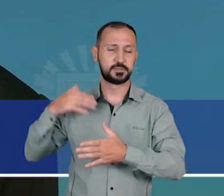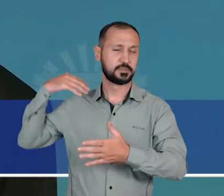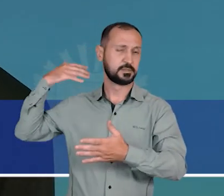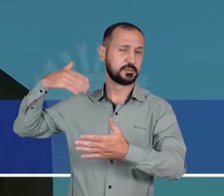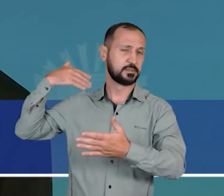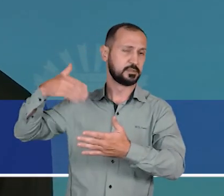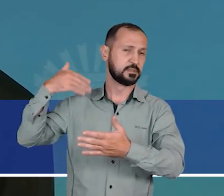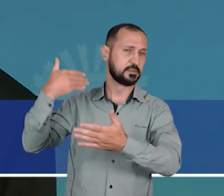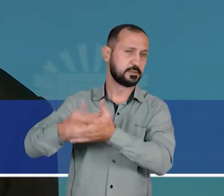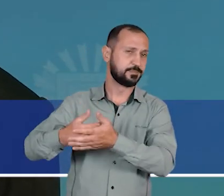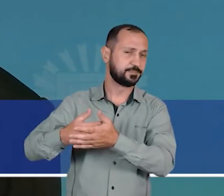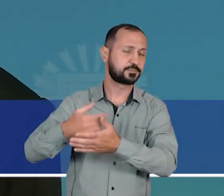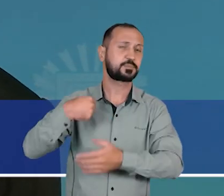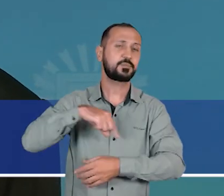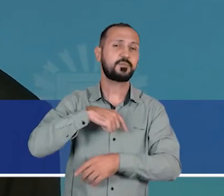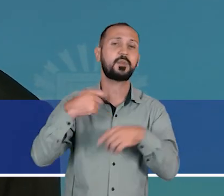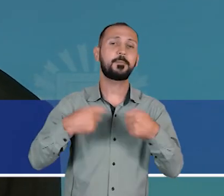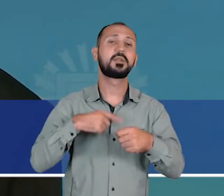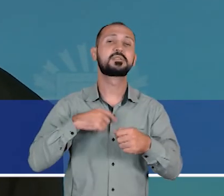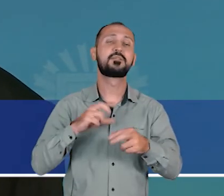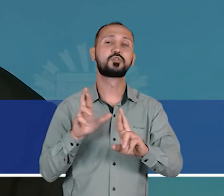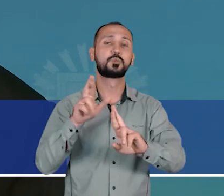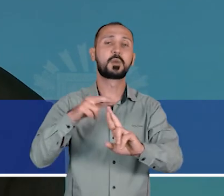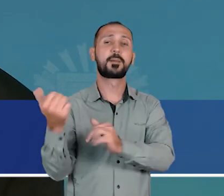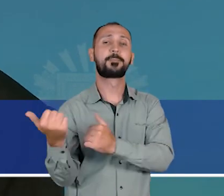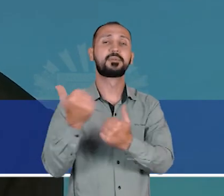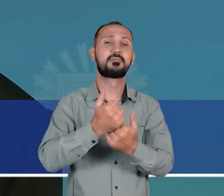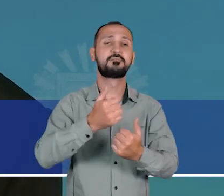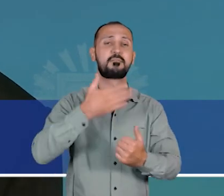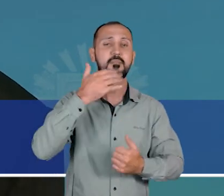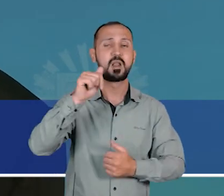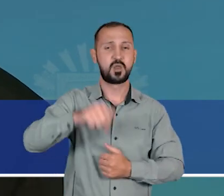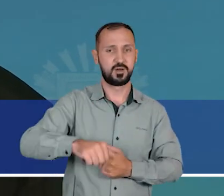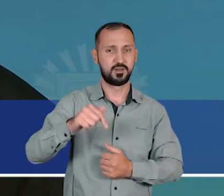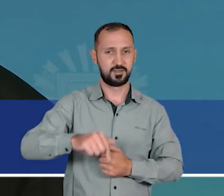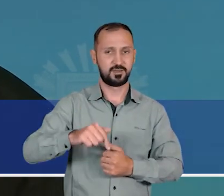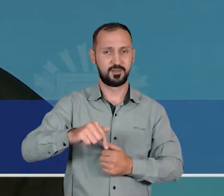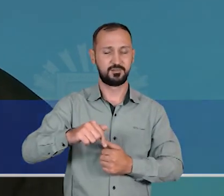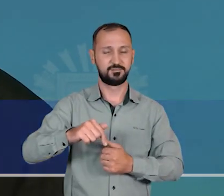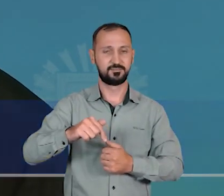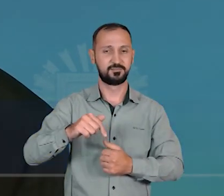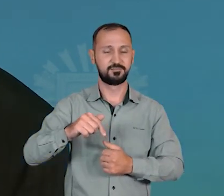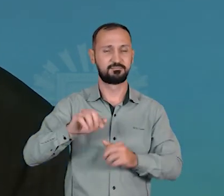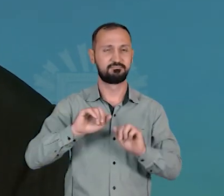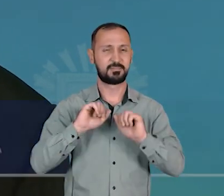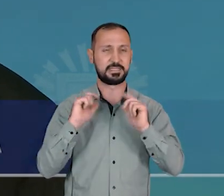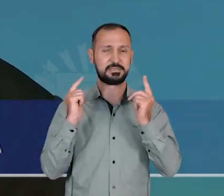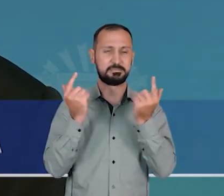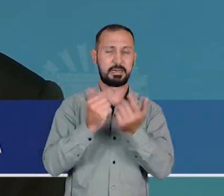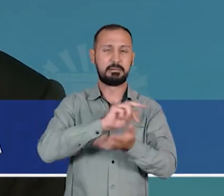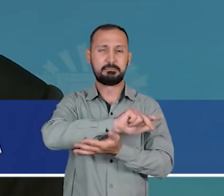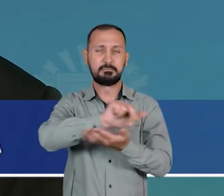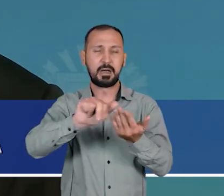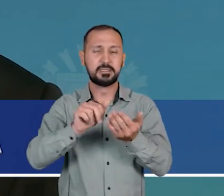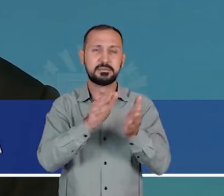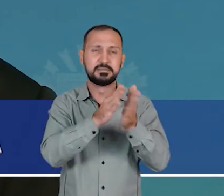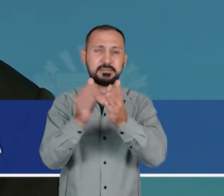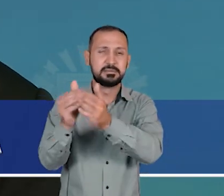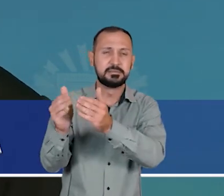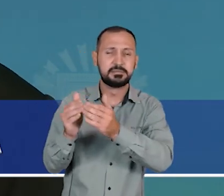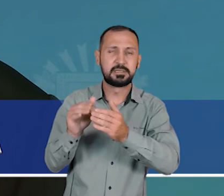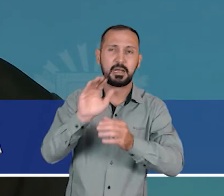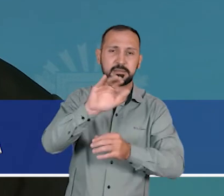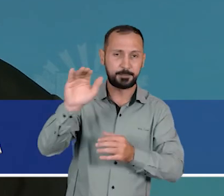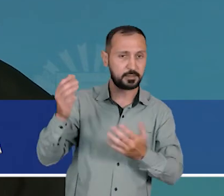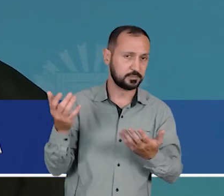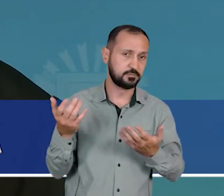anos, nós estávamos precisando de uma representatividade maior aqui na Assembleia Legislativa, sobre vários aspectos, várias demandas,